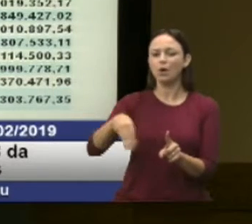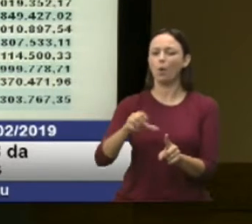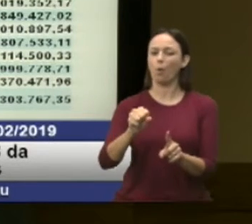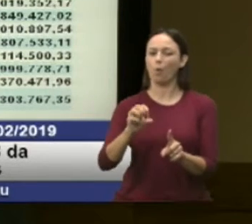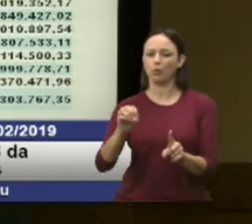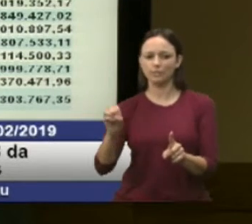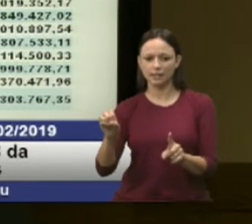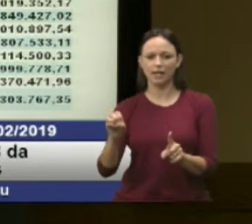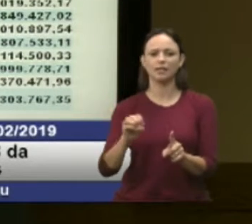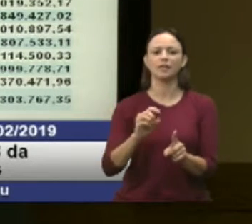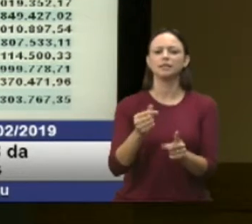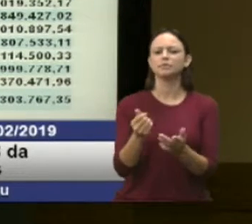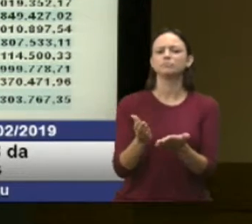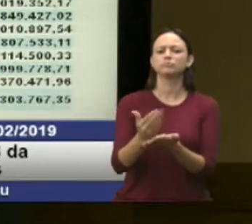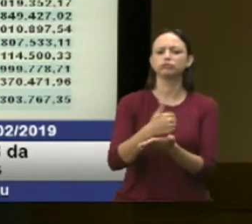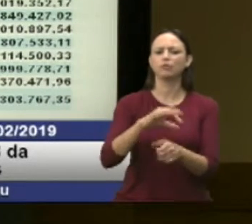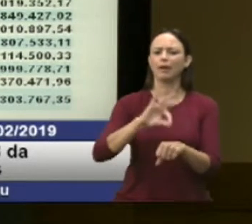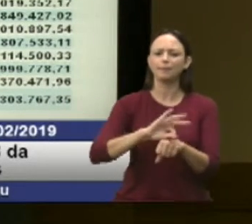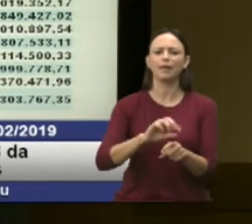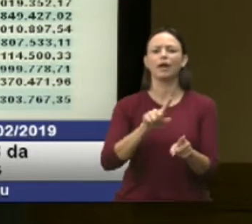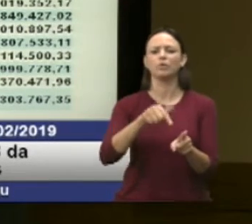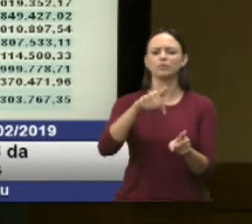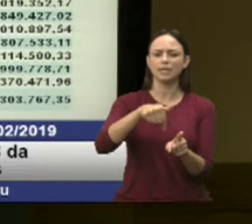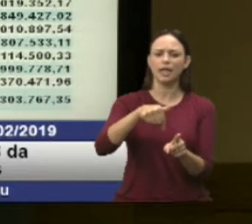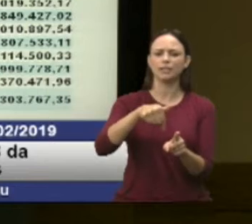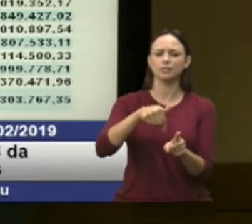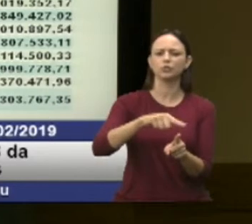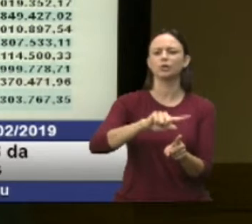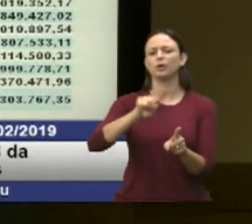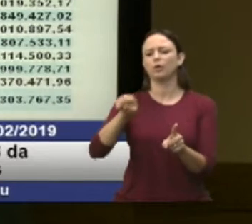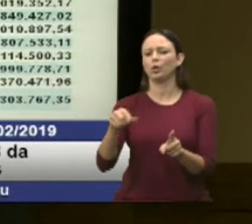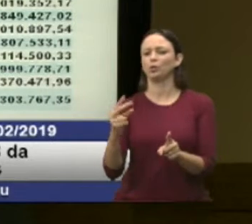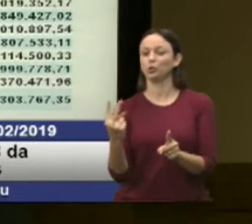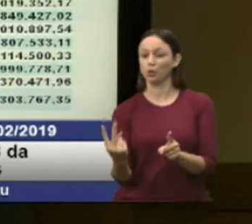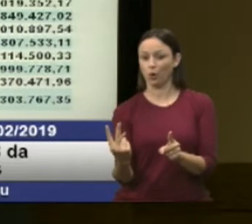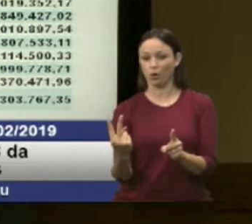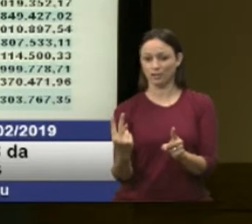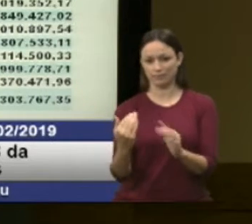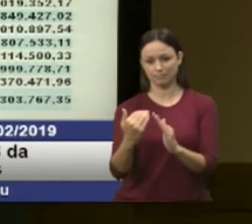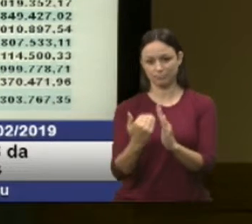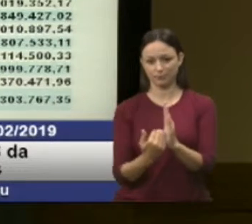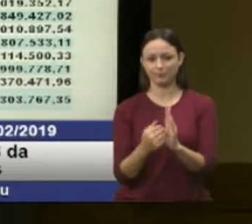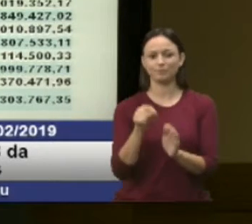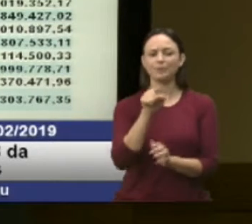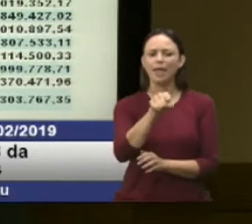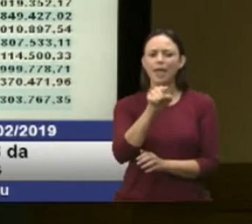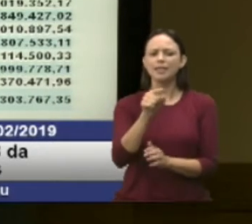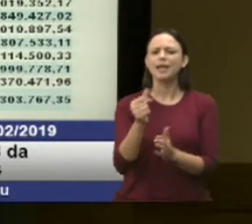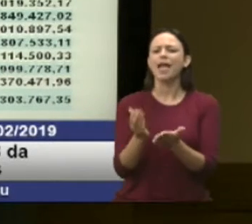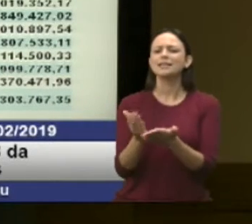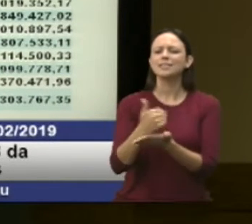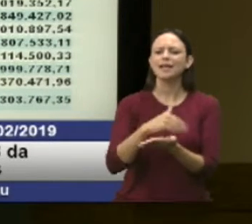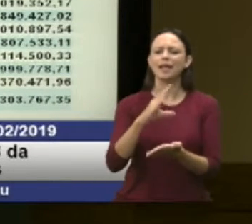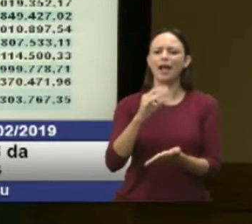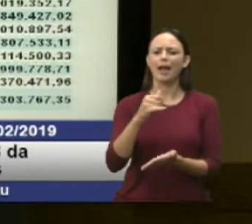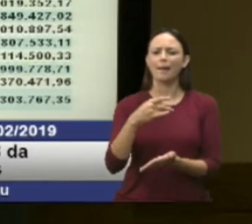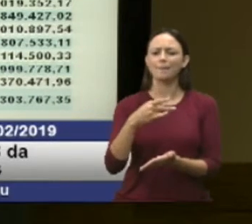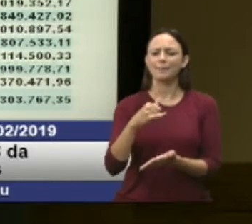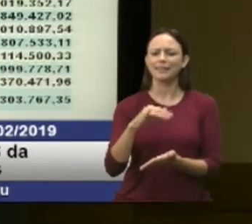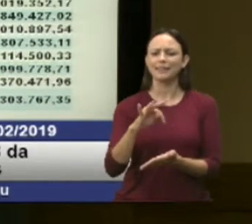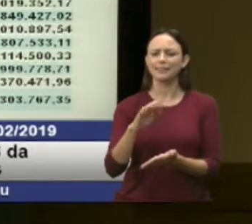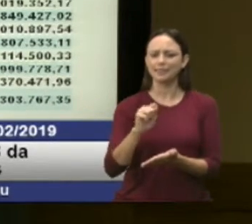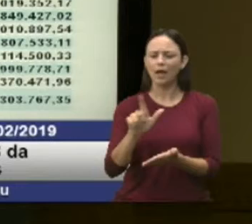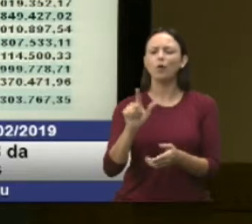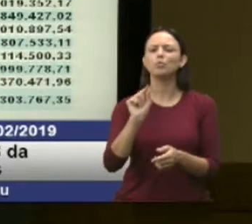a receita de capital de 7 caiu para 2. Essa receita de capital são os recursos